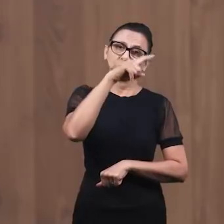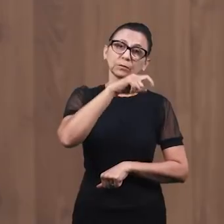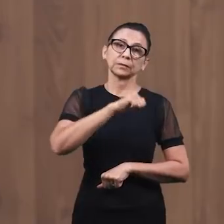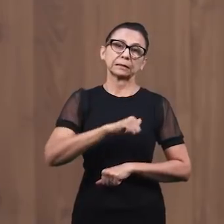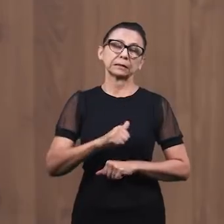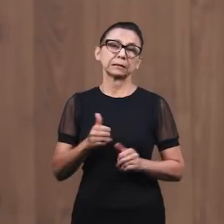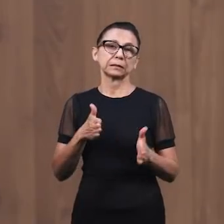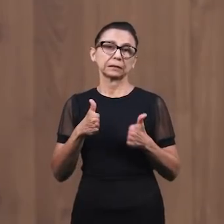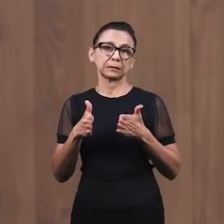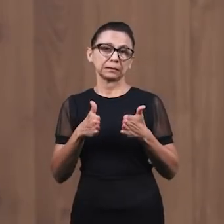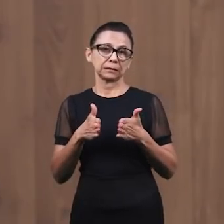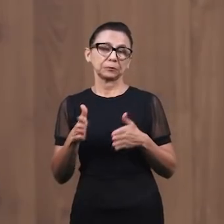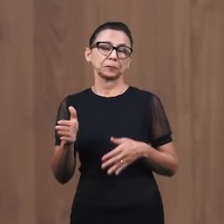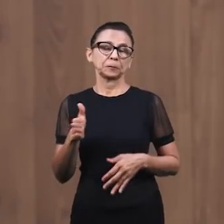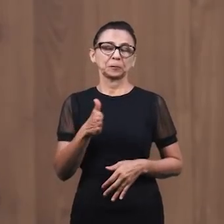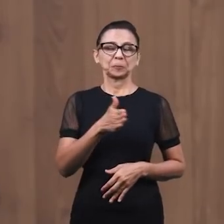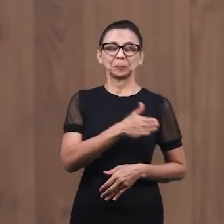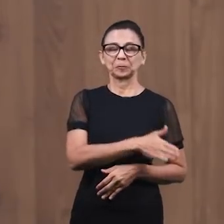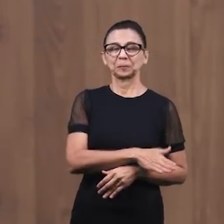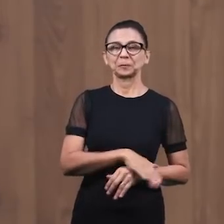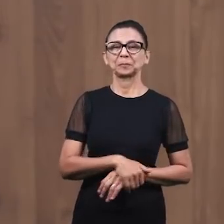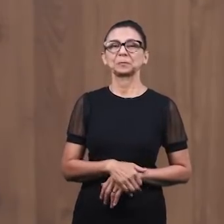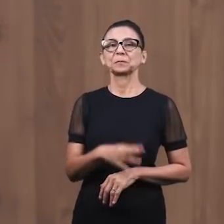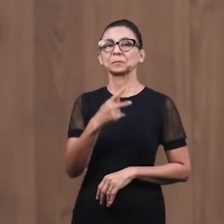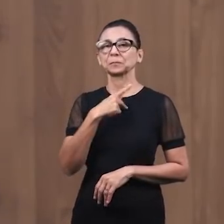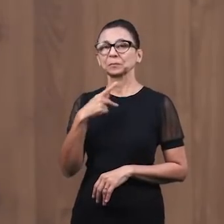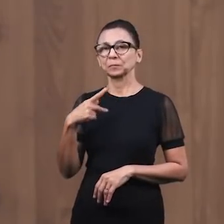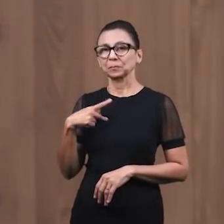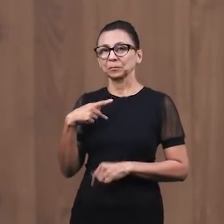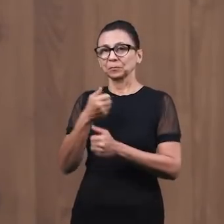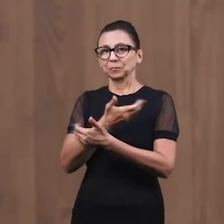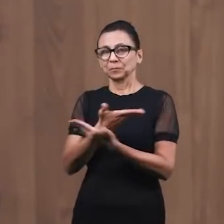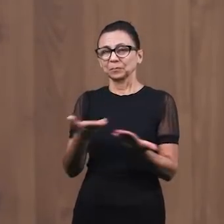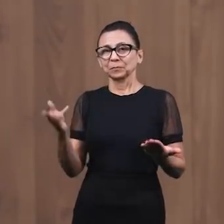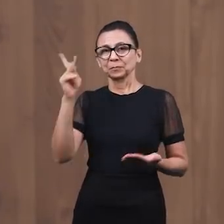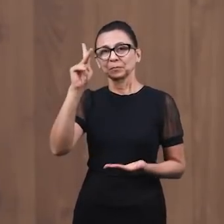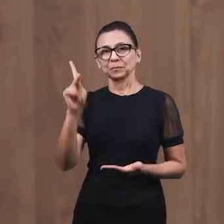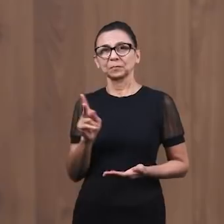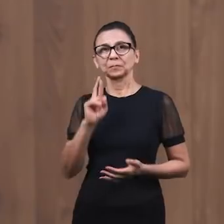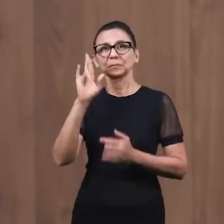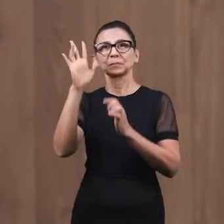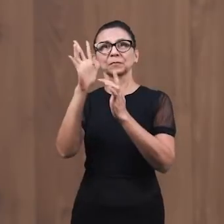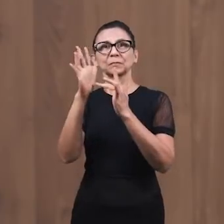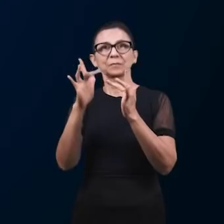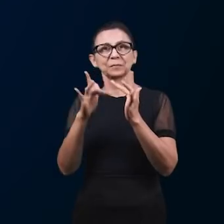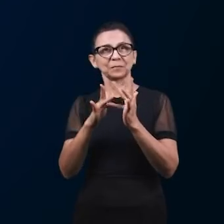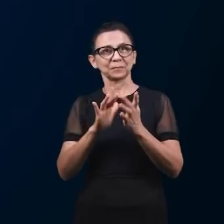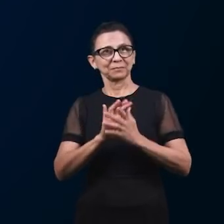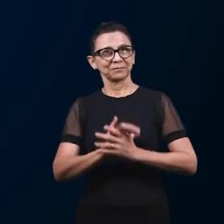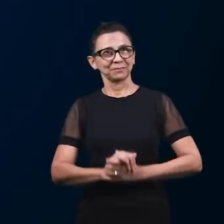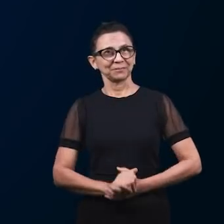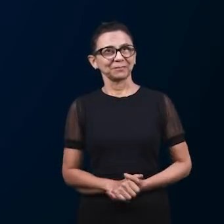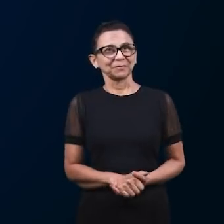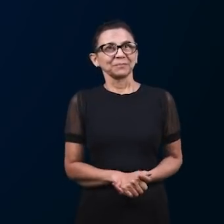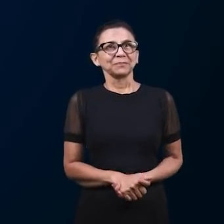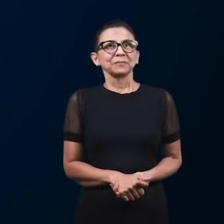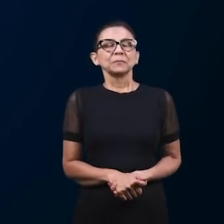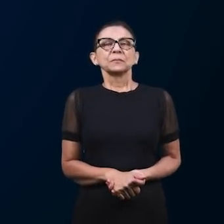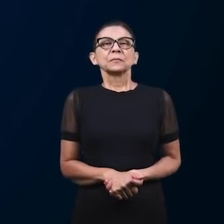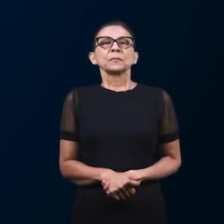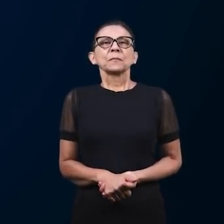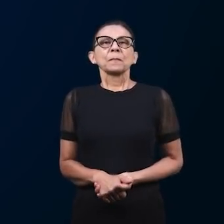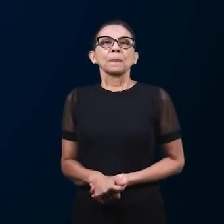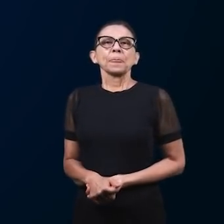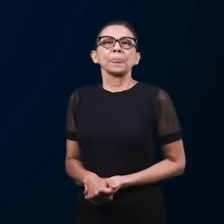está vivendo nesta última hora. Pastor Bergson, eu quero cumprimentá-lo com a paz do Senhor Jesus. A paz do Senhor, pastor